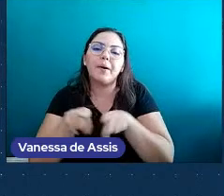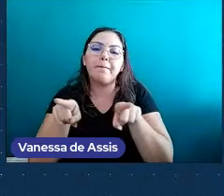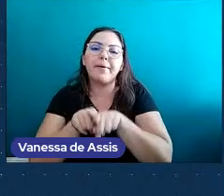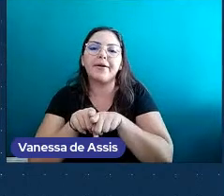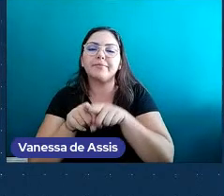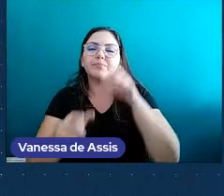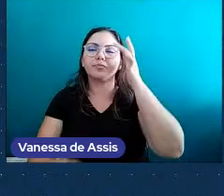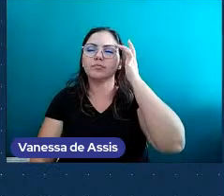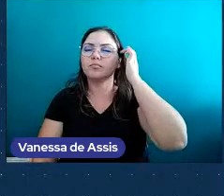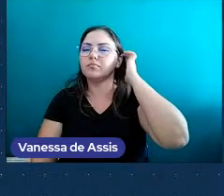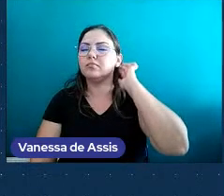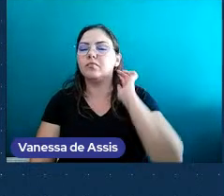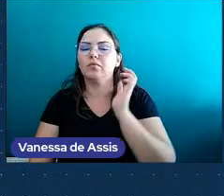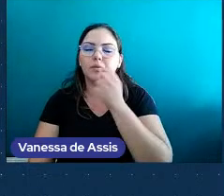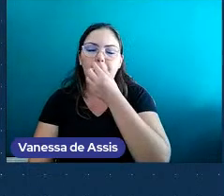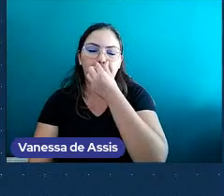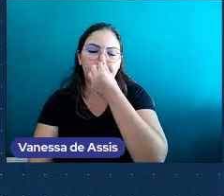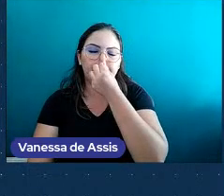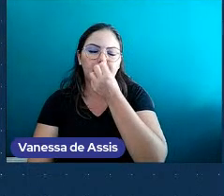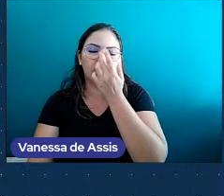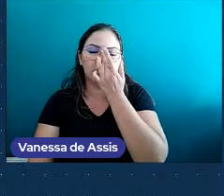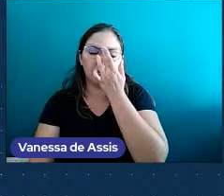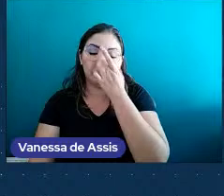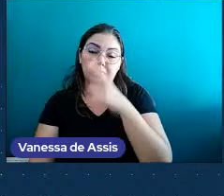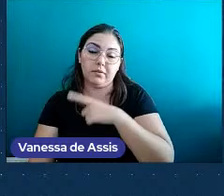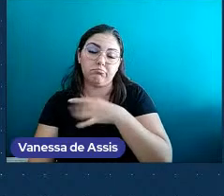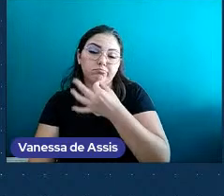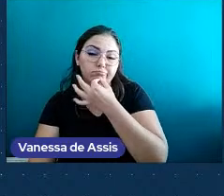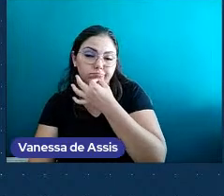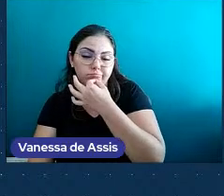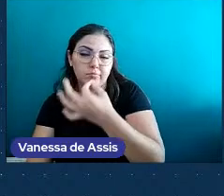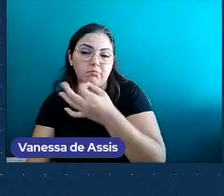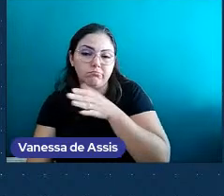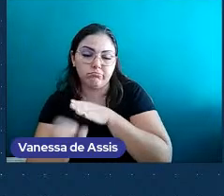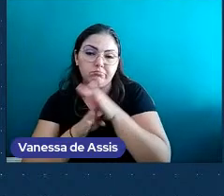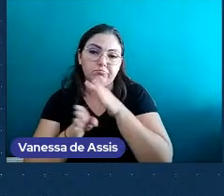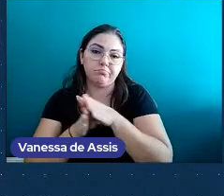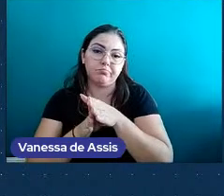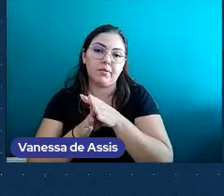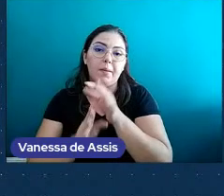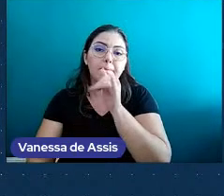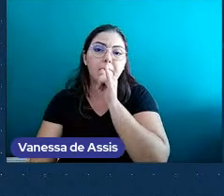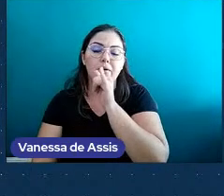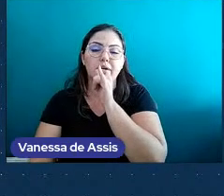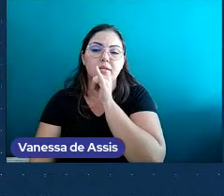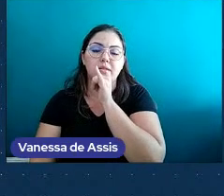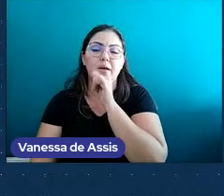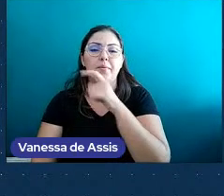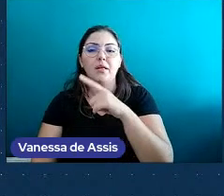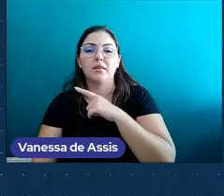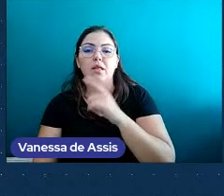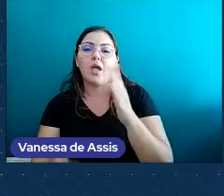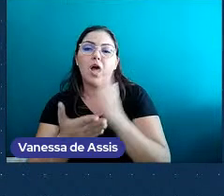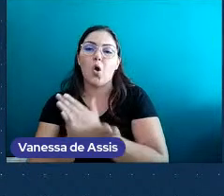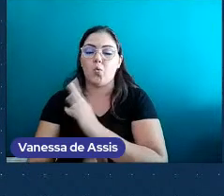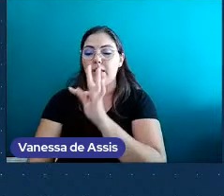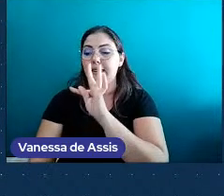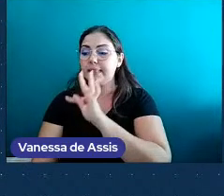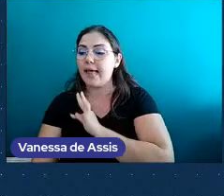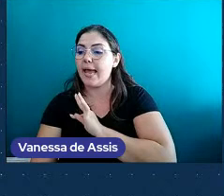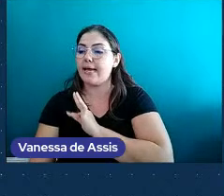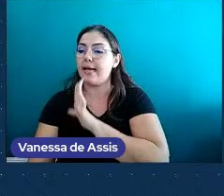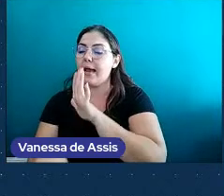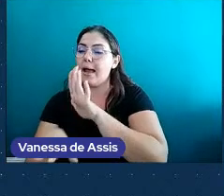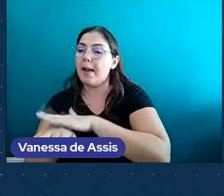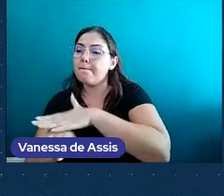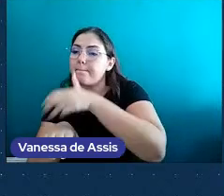de uma técnica em relação à outra? Por exemplo, eu estou pensando em realizar uma entrevista. Por que que eu me decidi